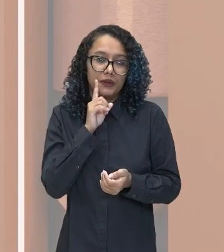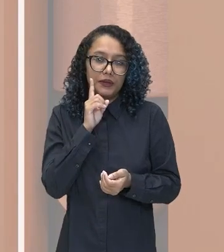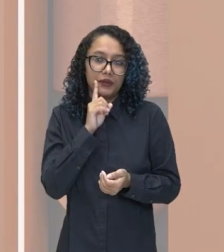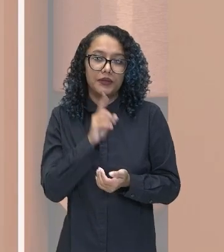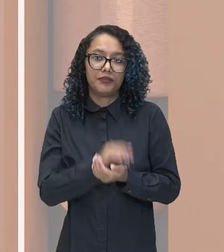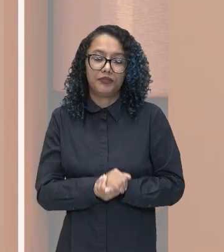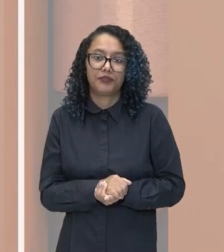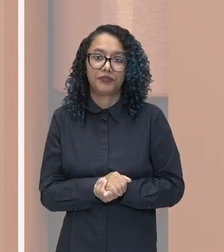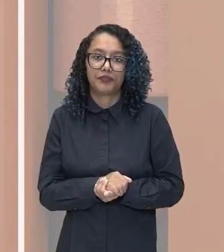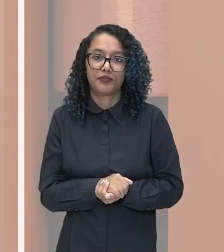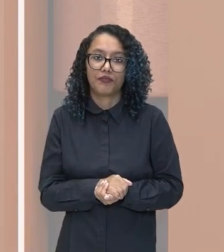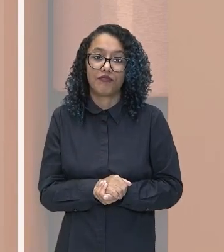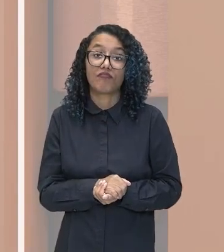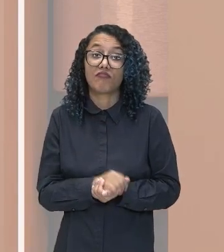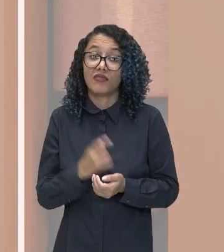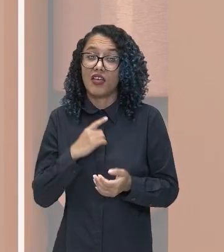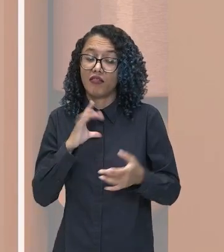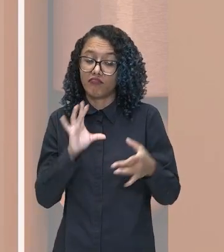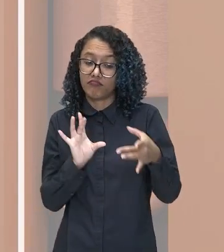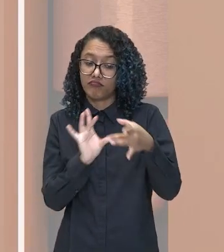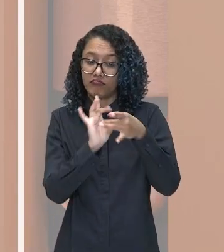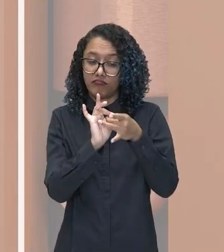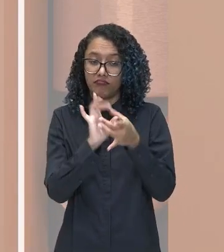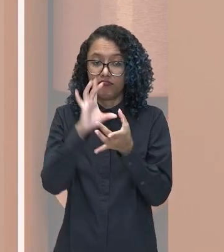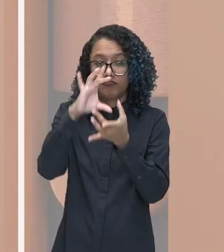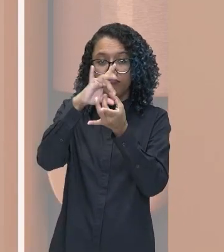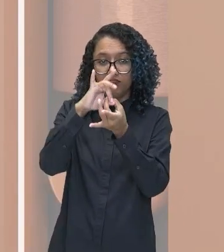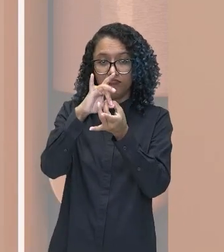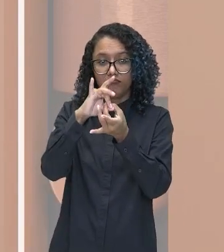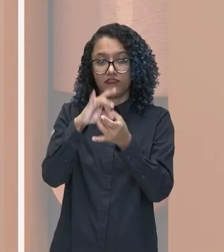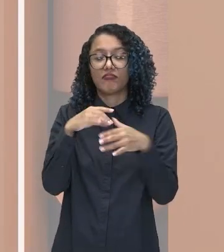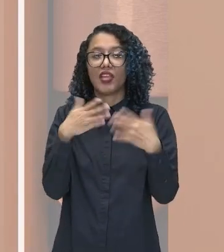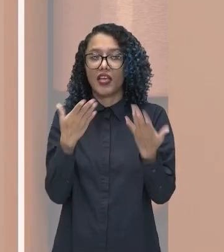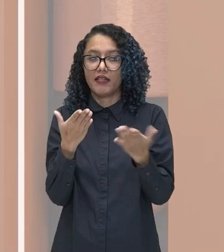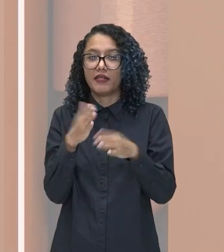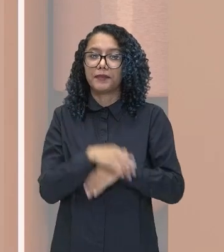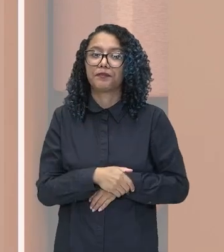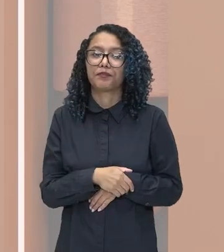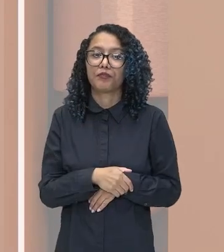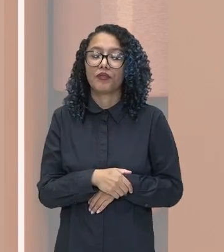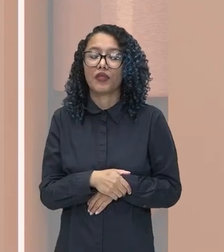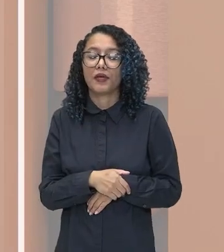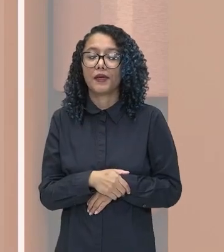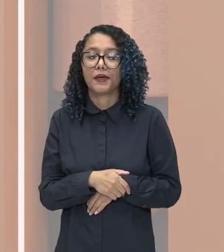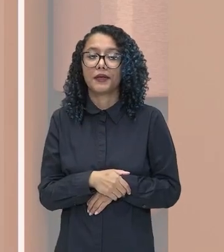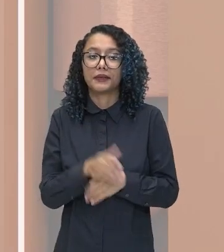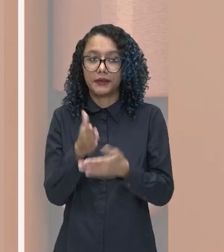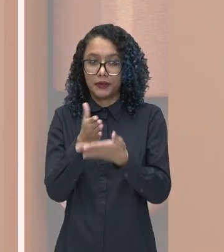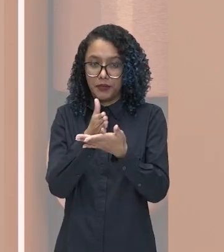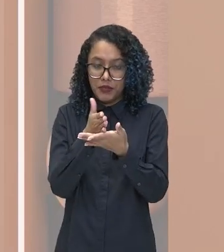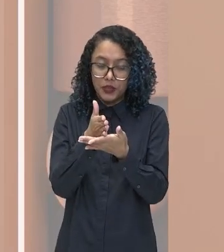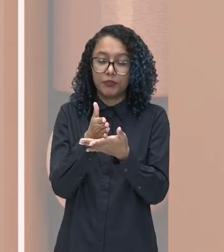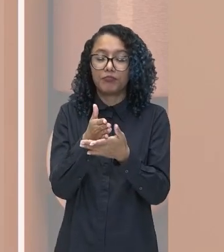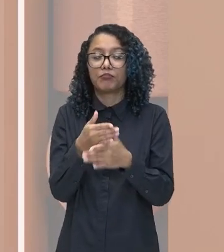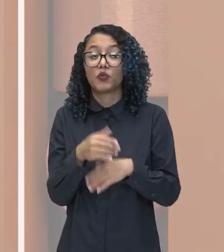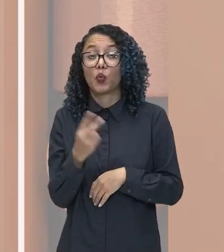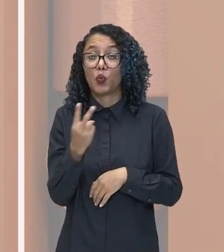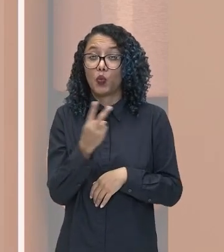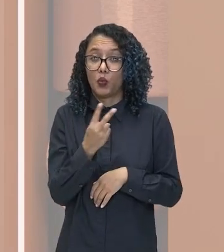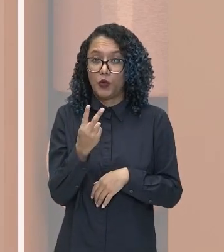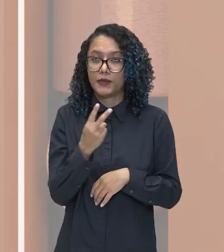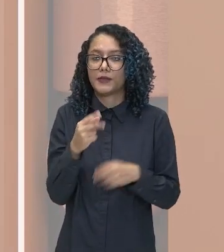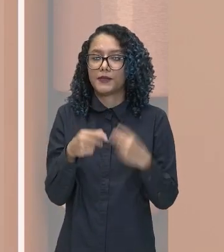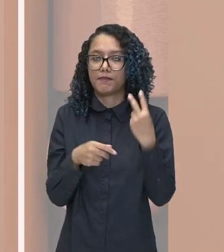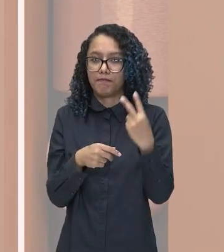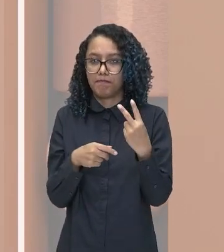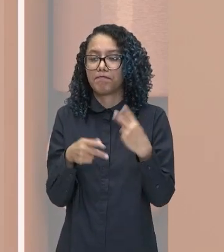direta, tá? Então, vai ter tanto essa parte de limite com o Canadá quanto com o México. Agora, além de